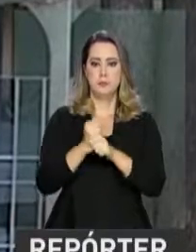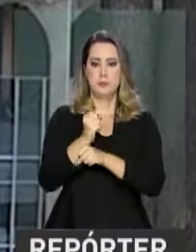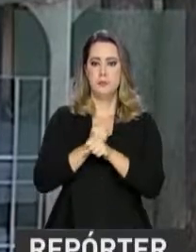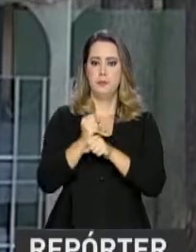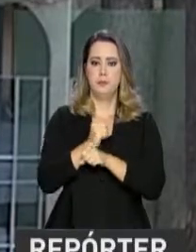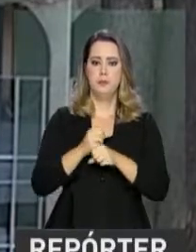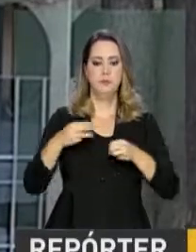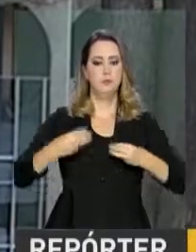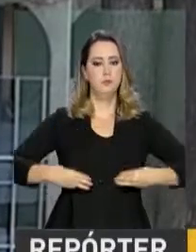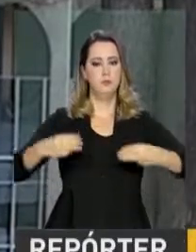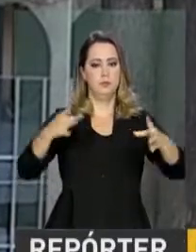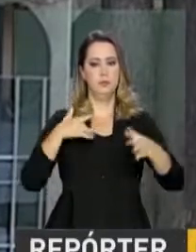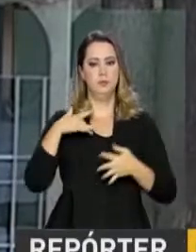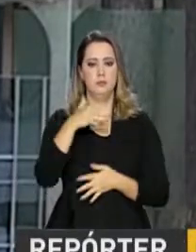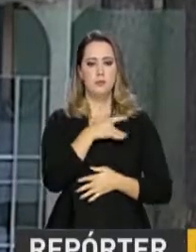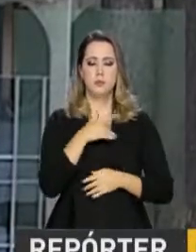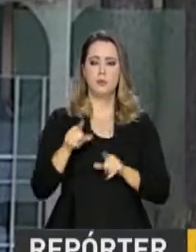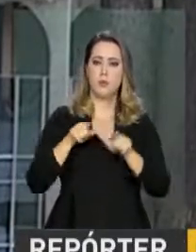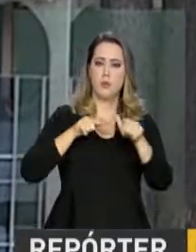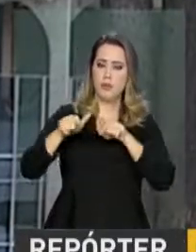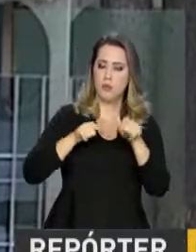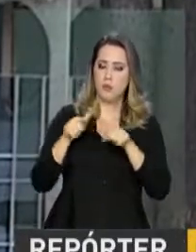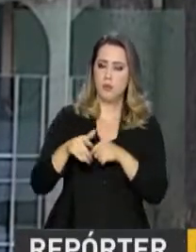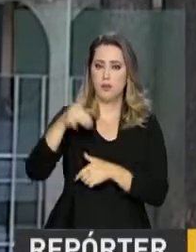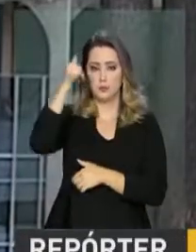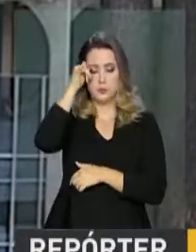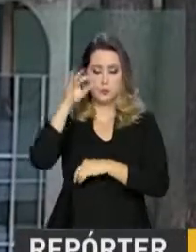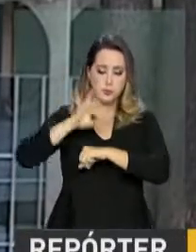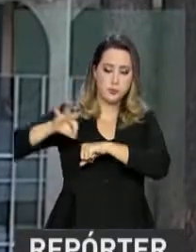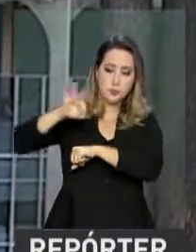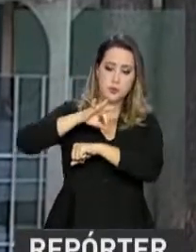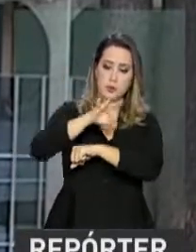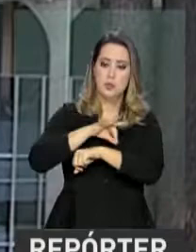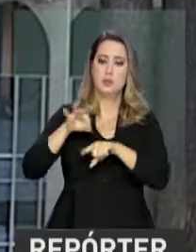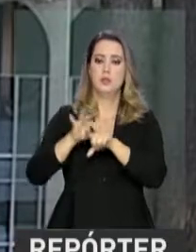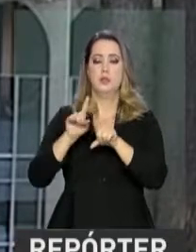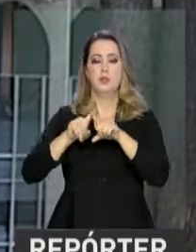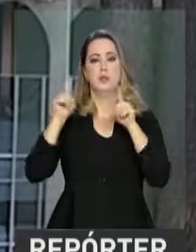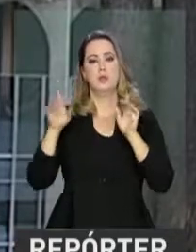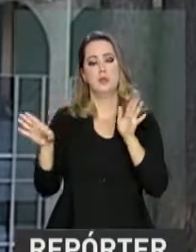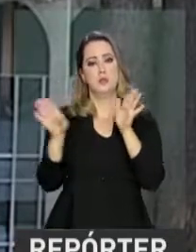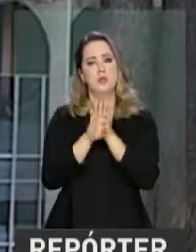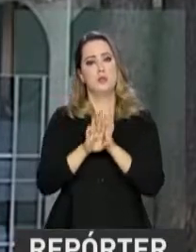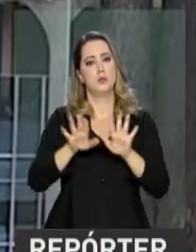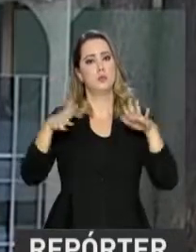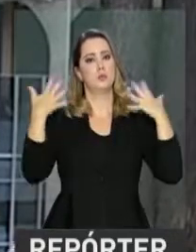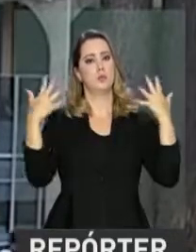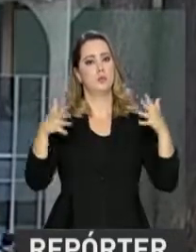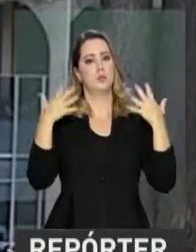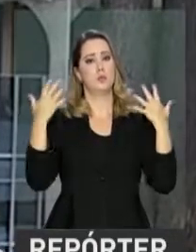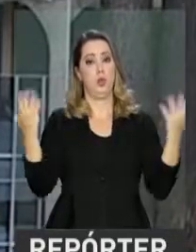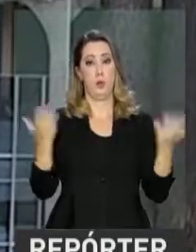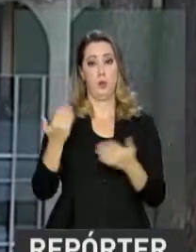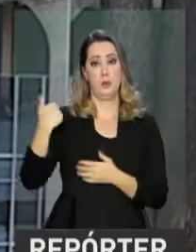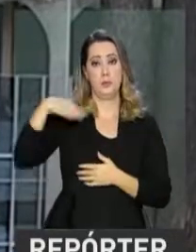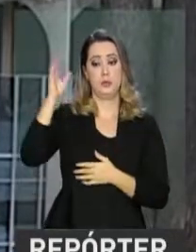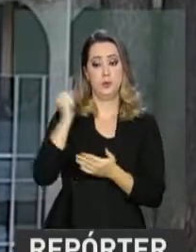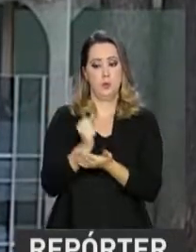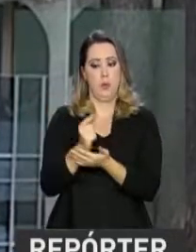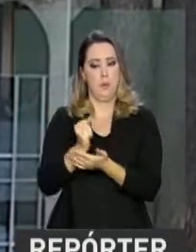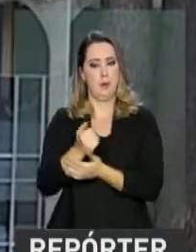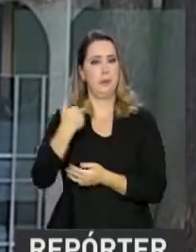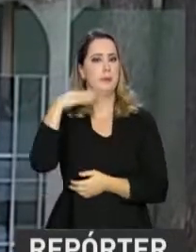ações de combate ao mosquito aedes aegypti mas com a chegada do verão essas ações se intensificam com a compra de mais